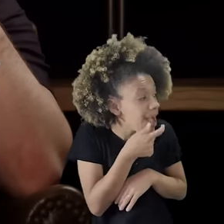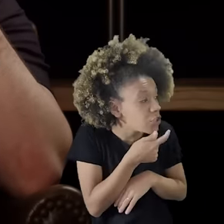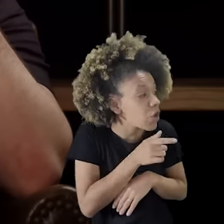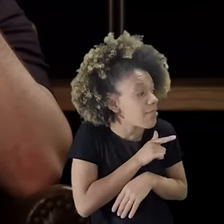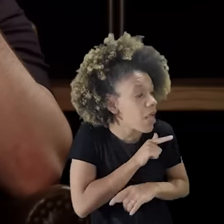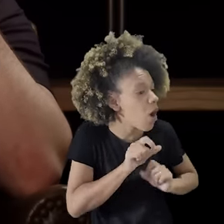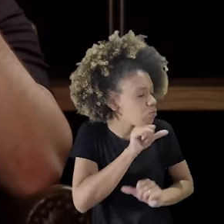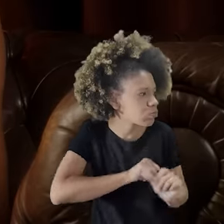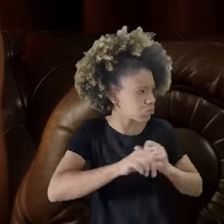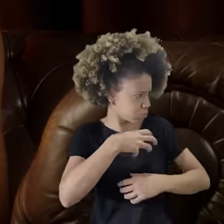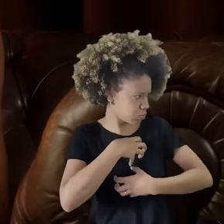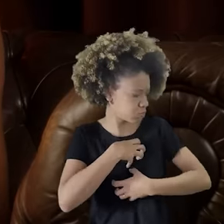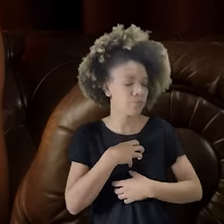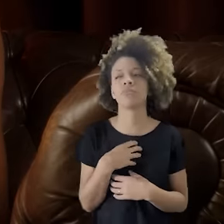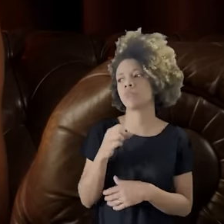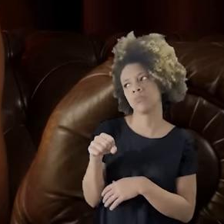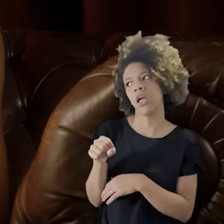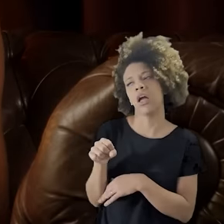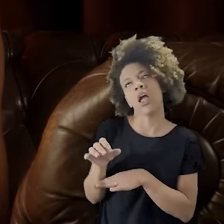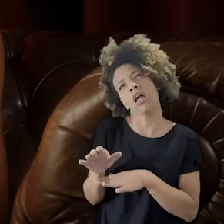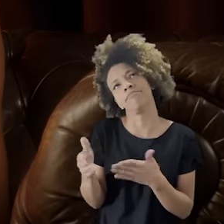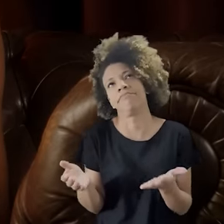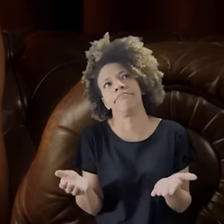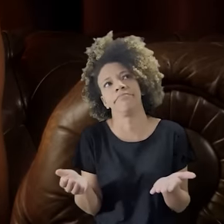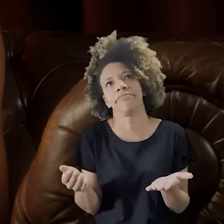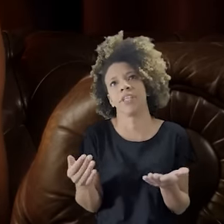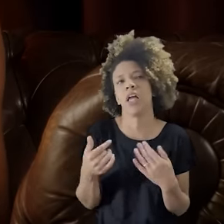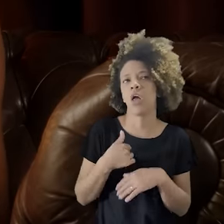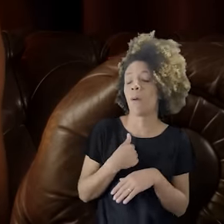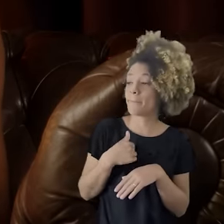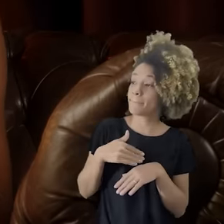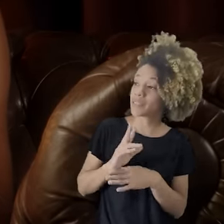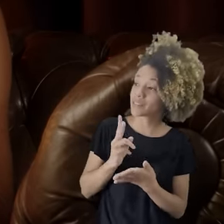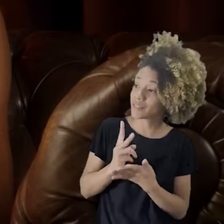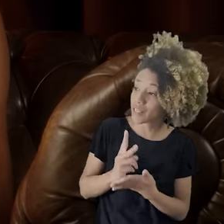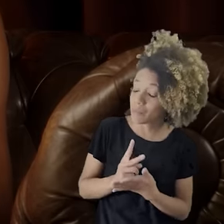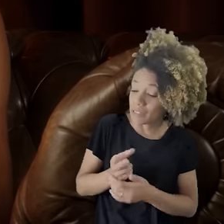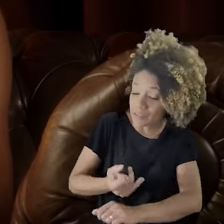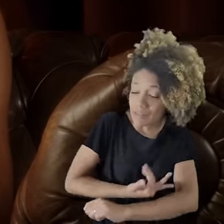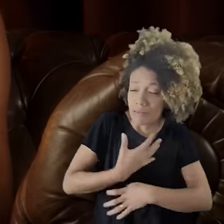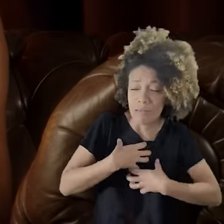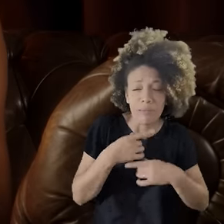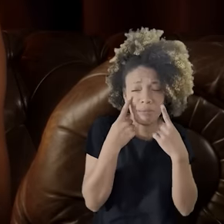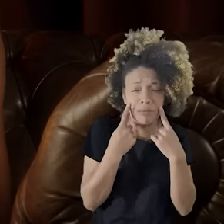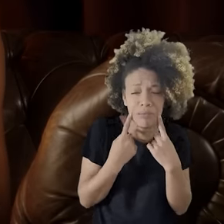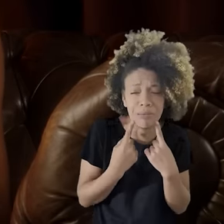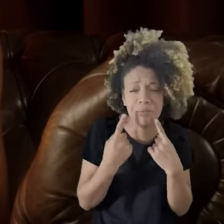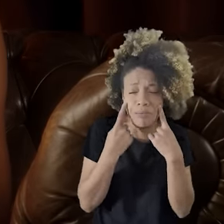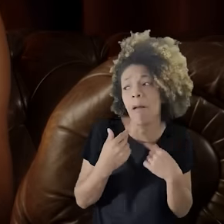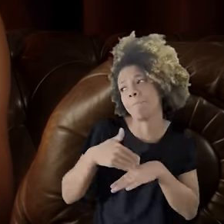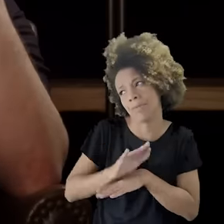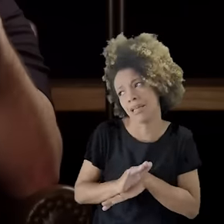ele tem algum efeito em você é ele praticamente eu eu eu ficava mais eu sempre fui muito emotiva aí eu